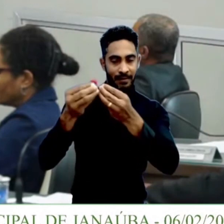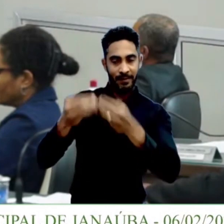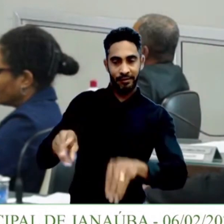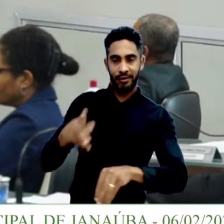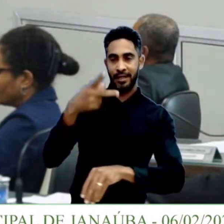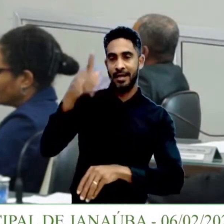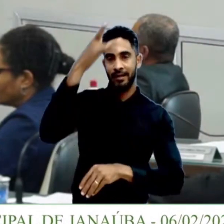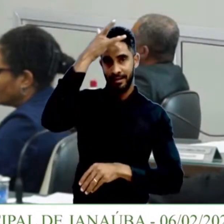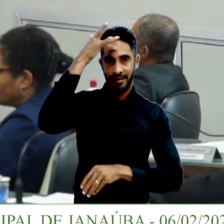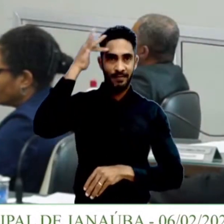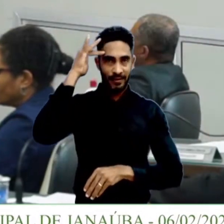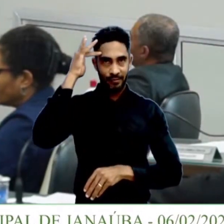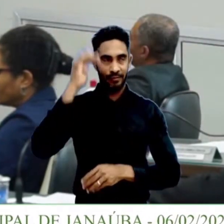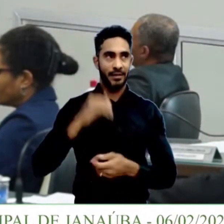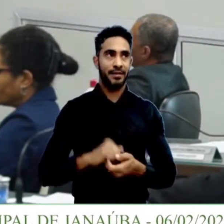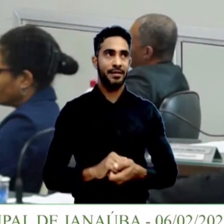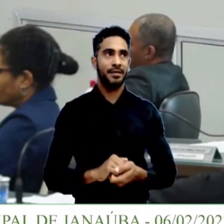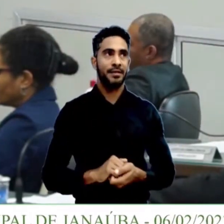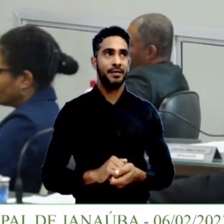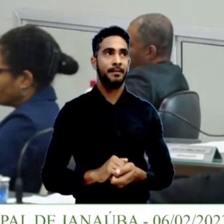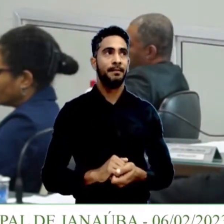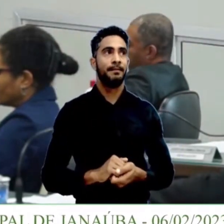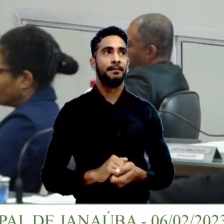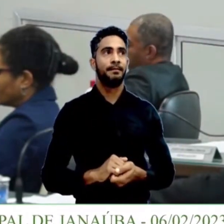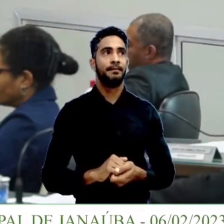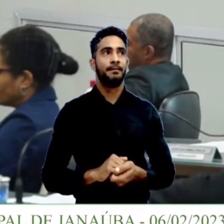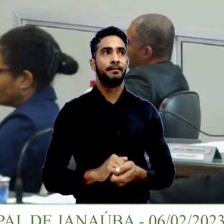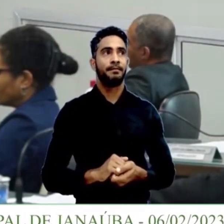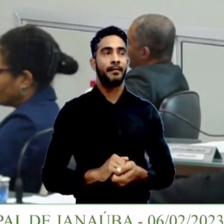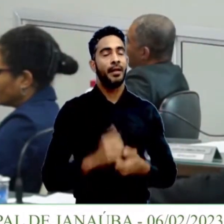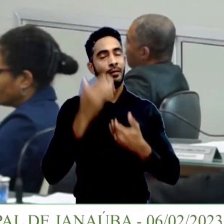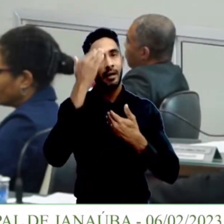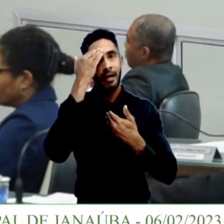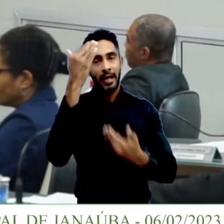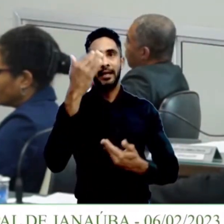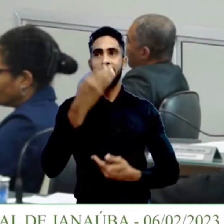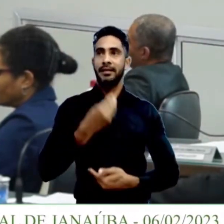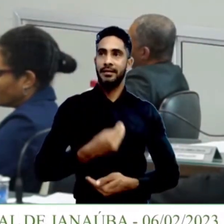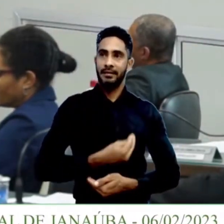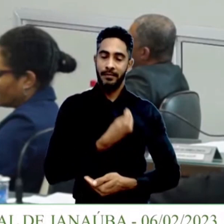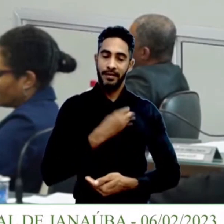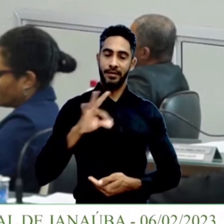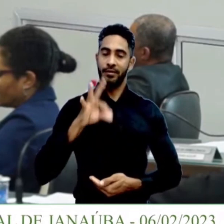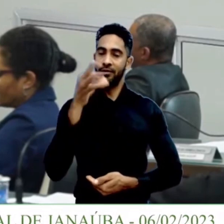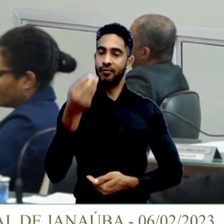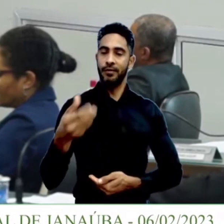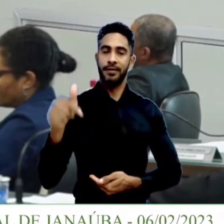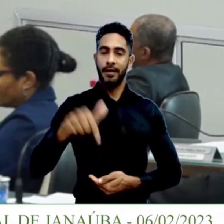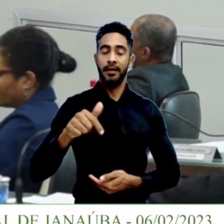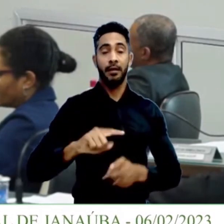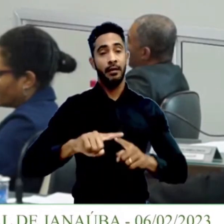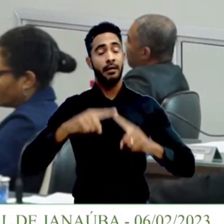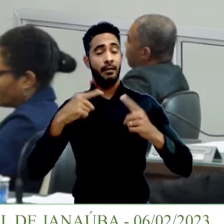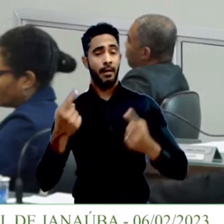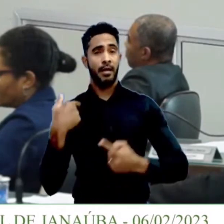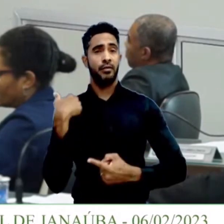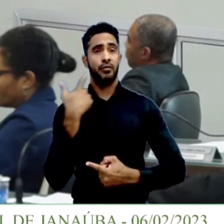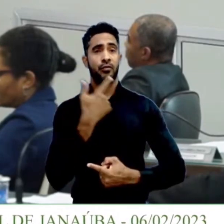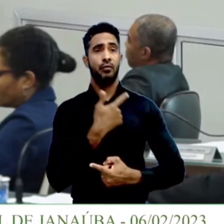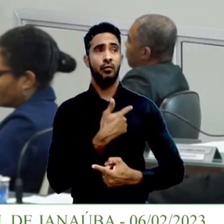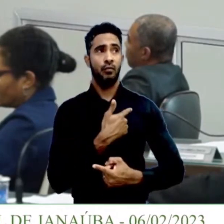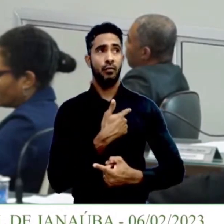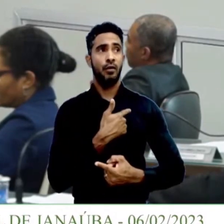servidor. Então, eu agradeço a presença de todos aqui. Mas o